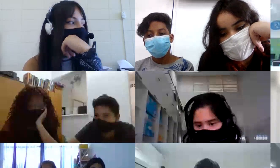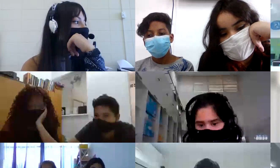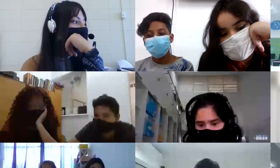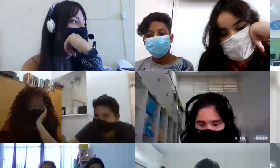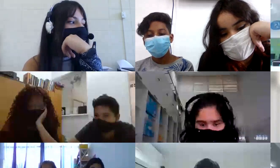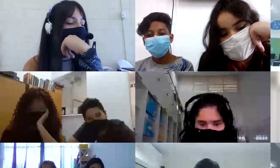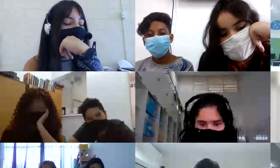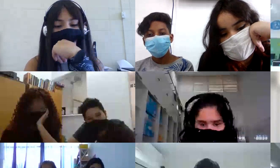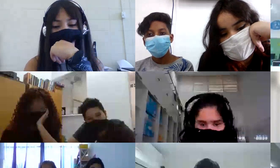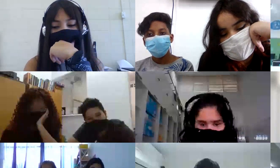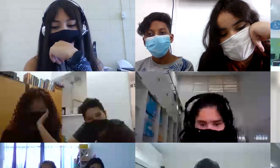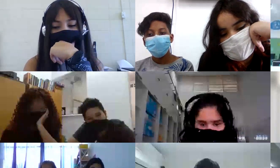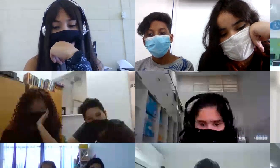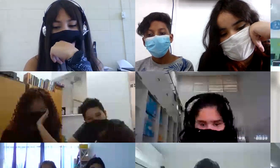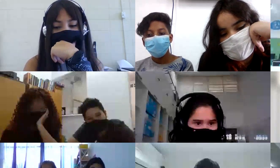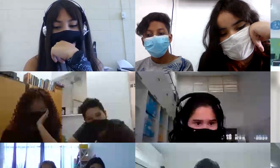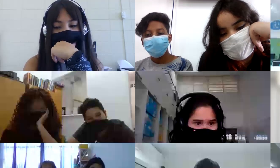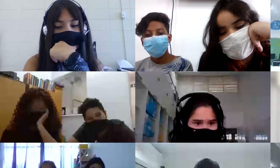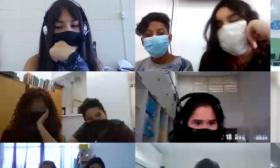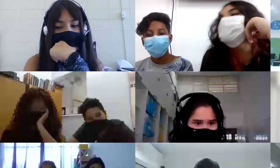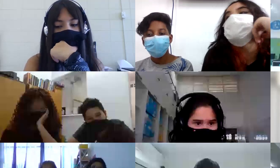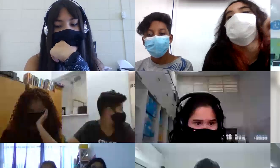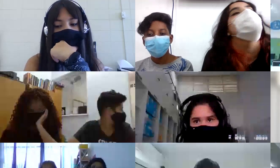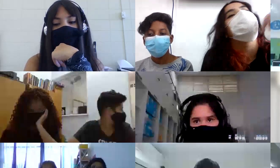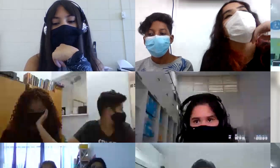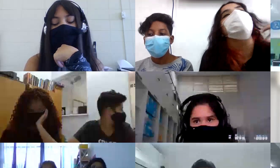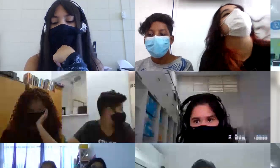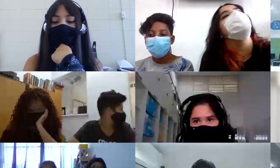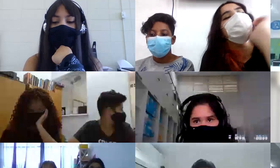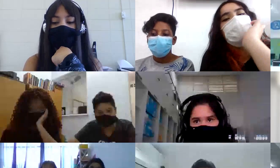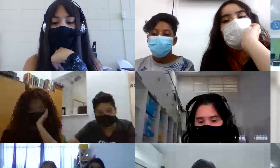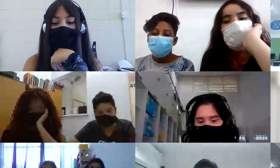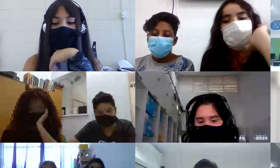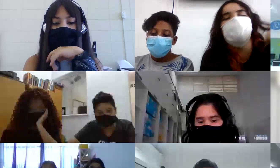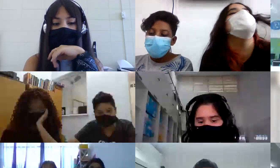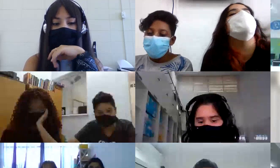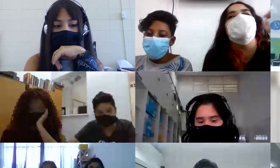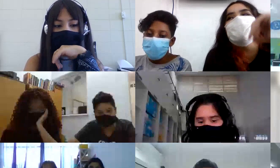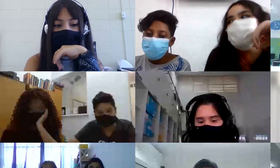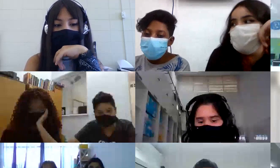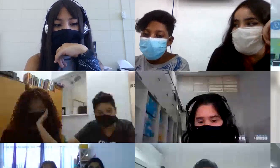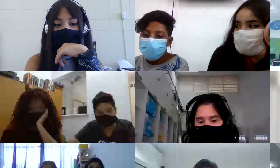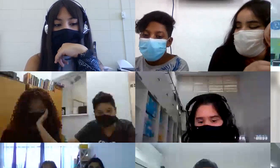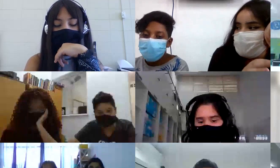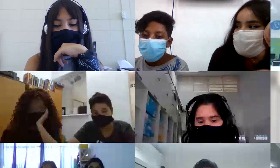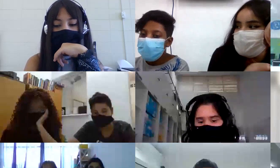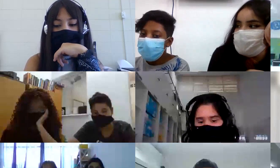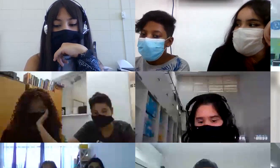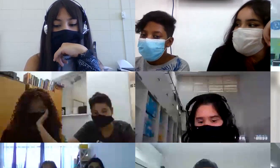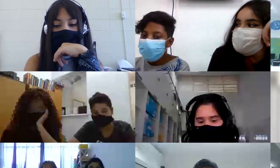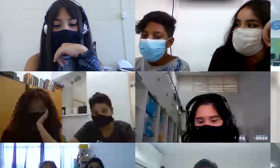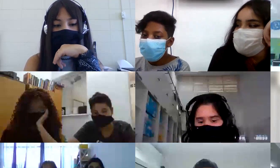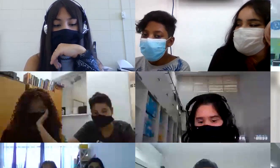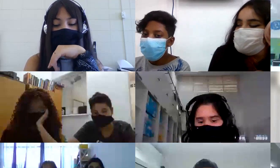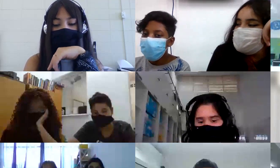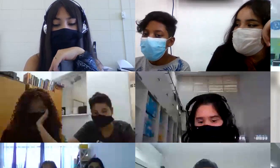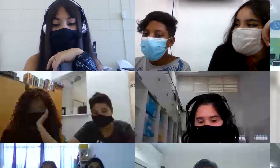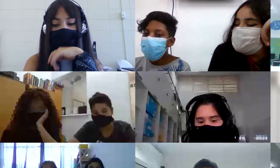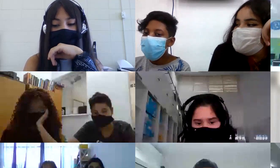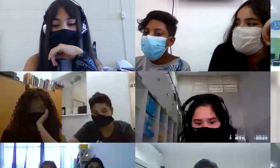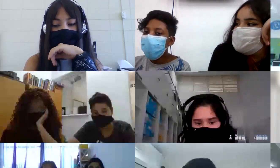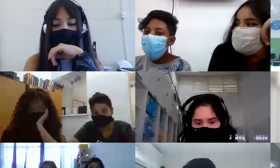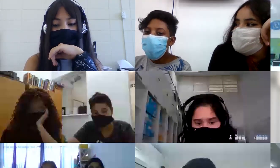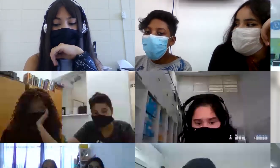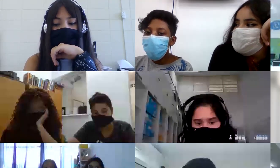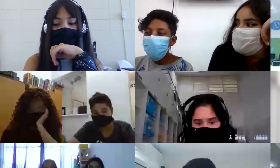o quê, já que estamos caminhando para o final dessa gravação? Pediriam o quê para nós, adultos, educadores e profissionais